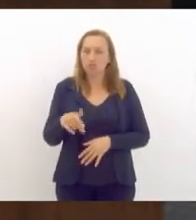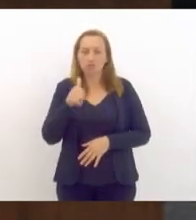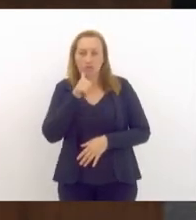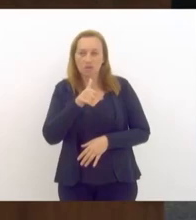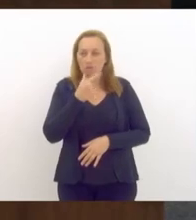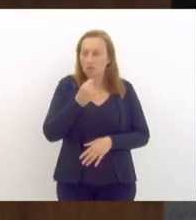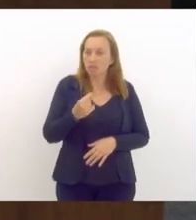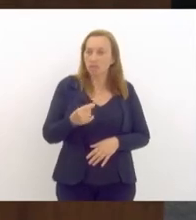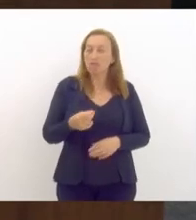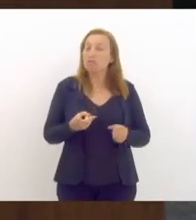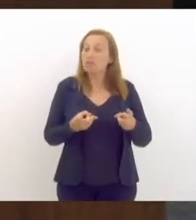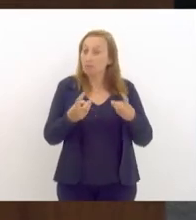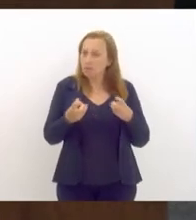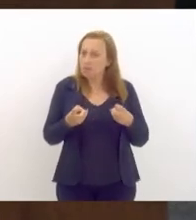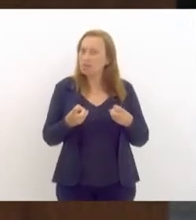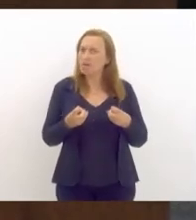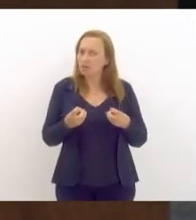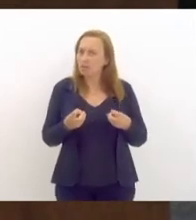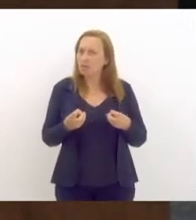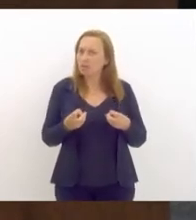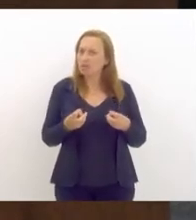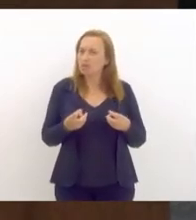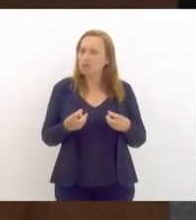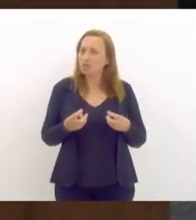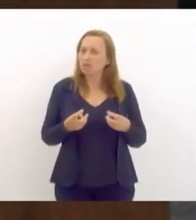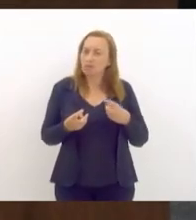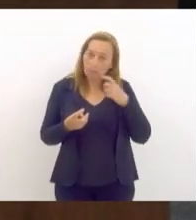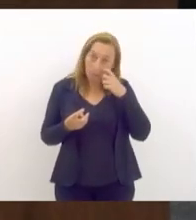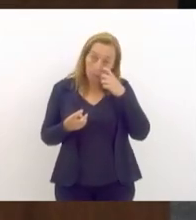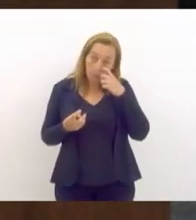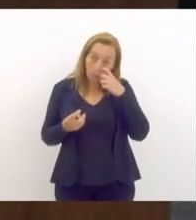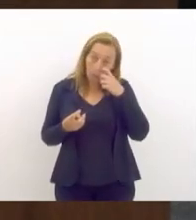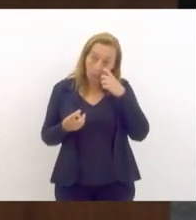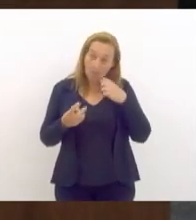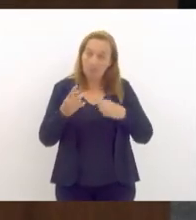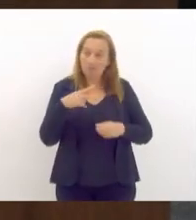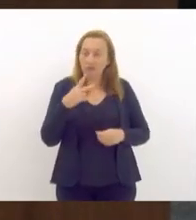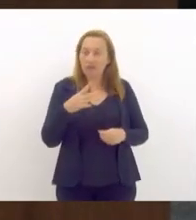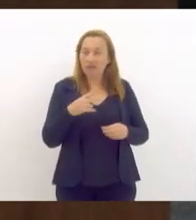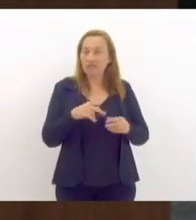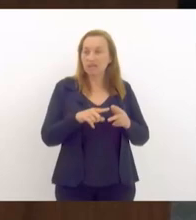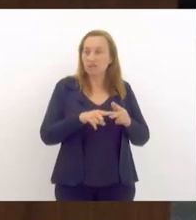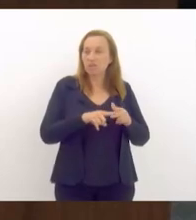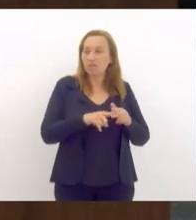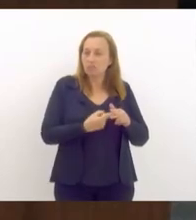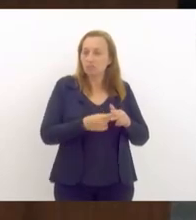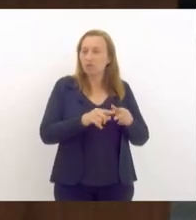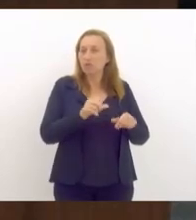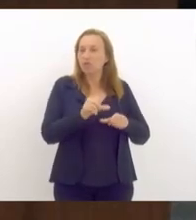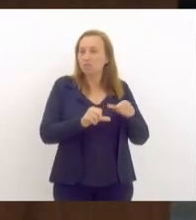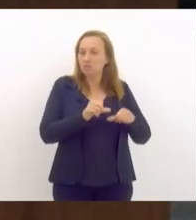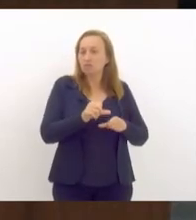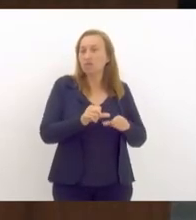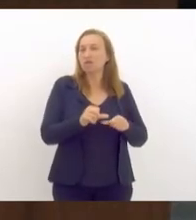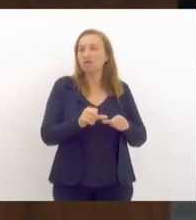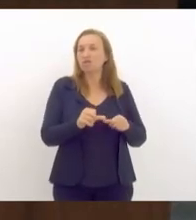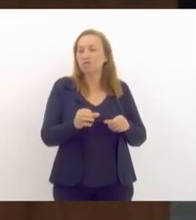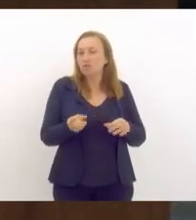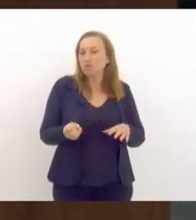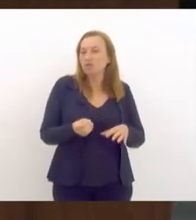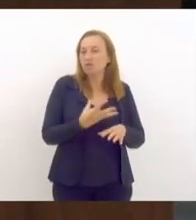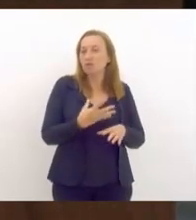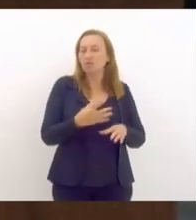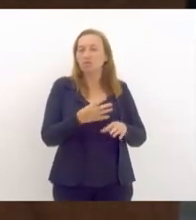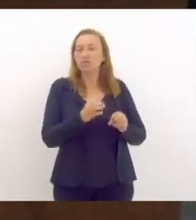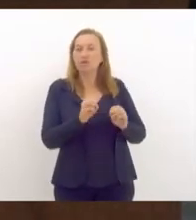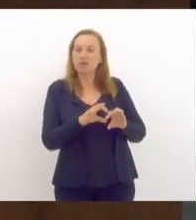e a gente percebe que ao mesmo tempo que tentam dizer que Estão organizando a rede de ensino do Estado ao mesmo